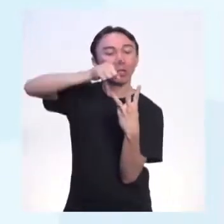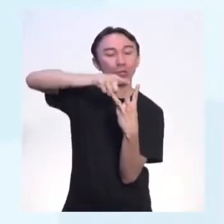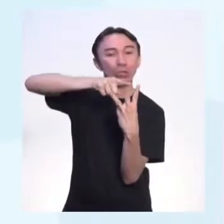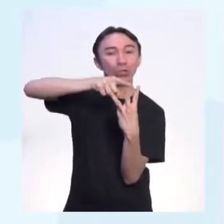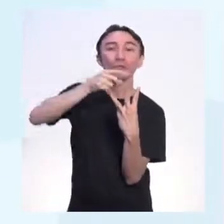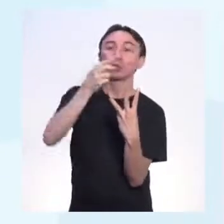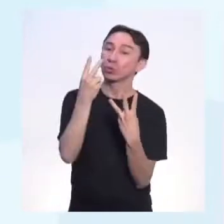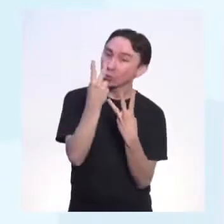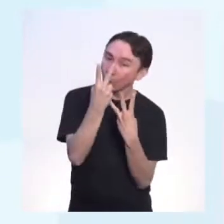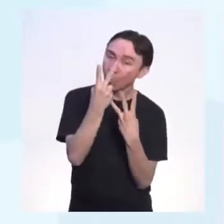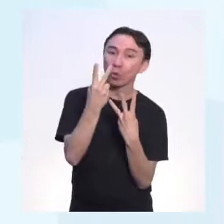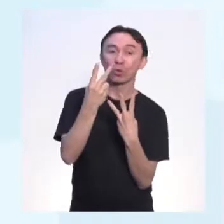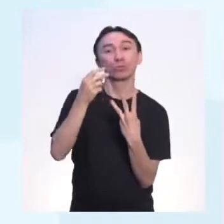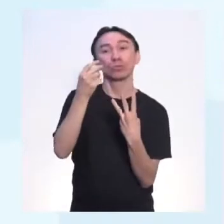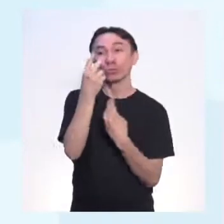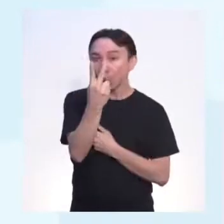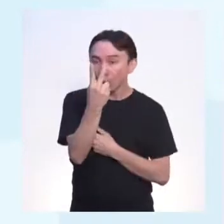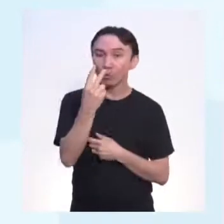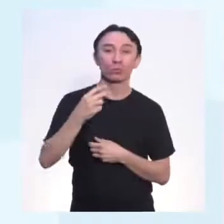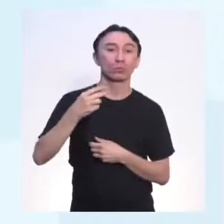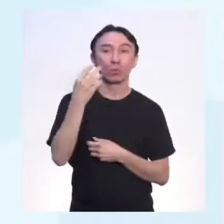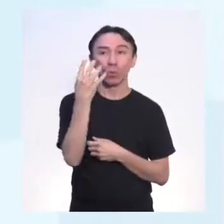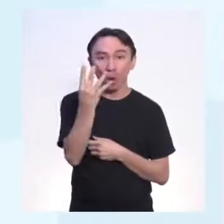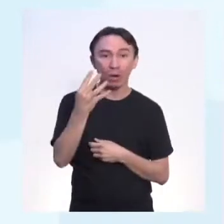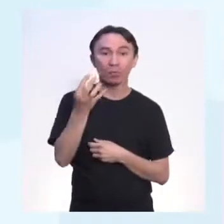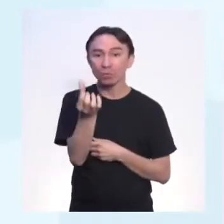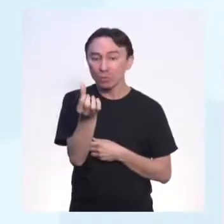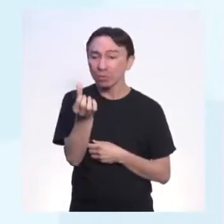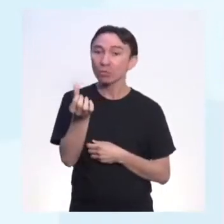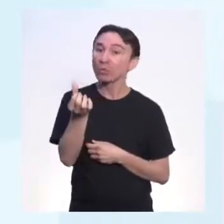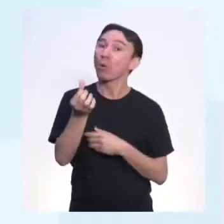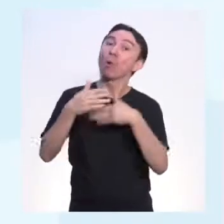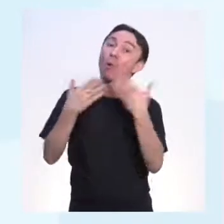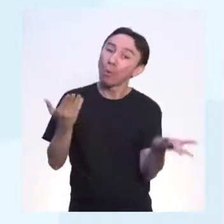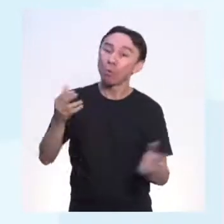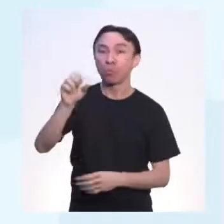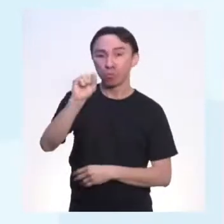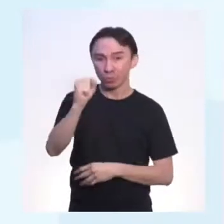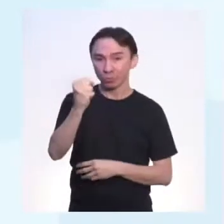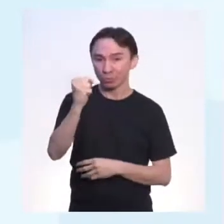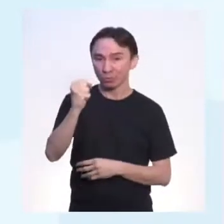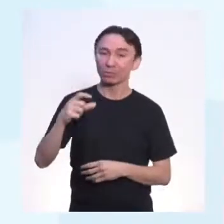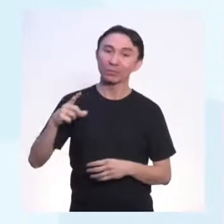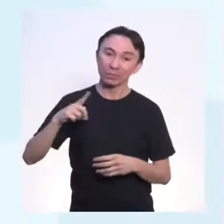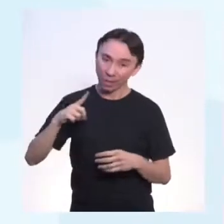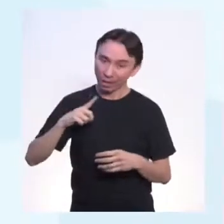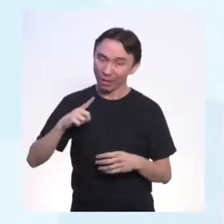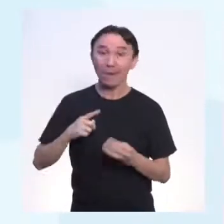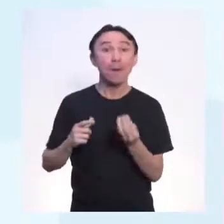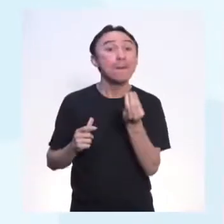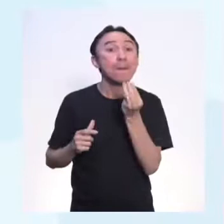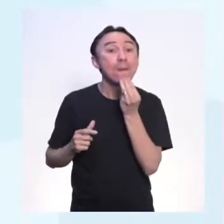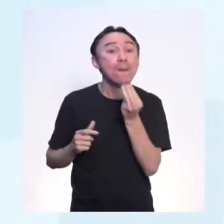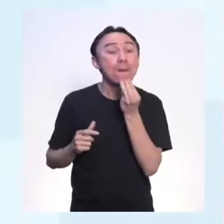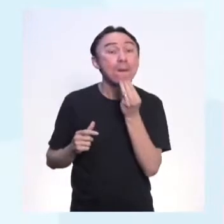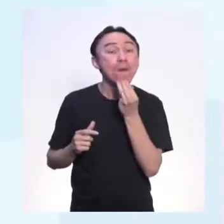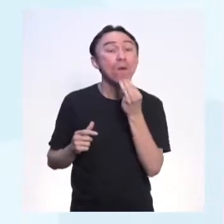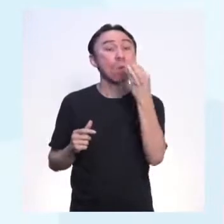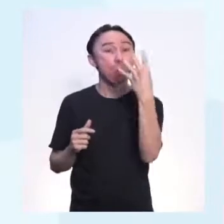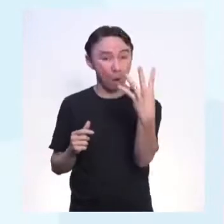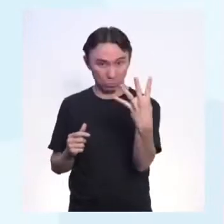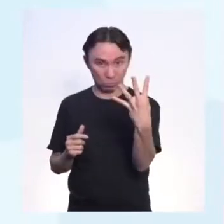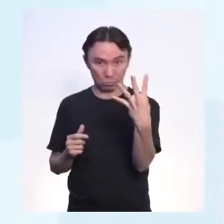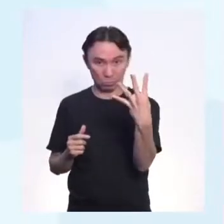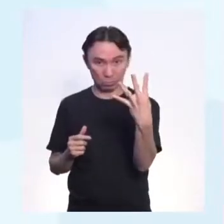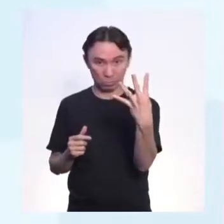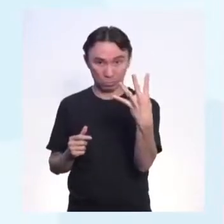4, 6 ou 8. Portanto, eu vou ter 4 possibilidades. Entendido até